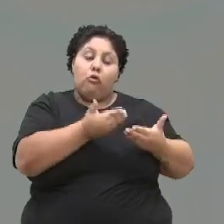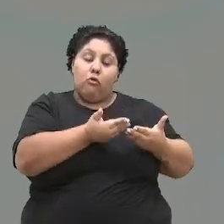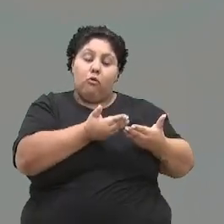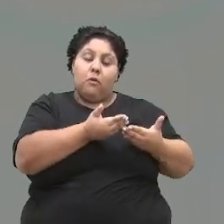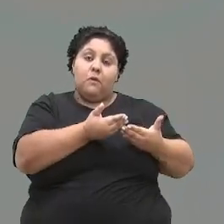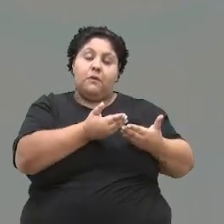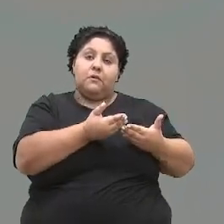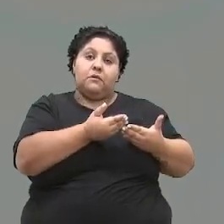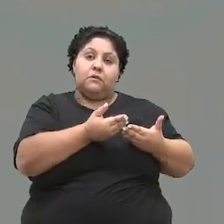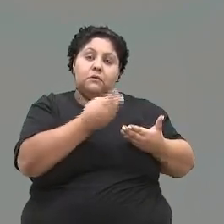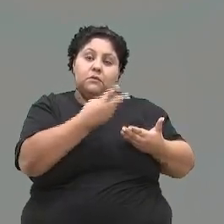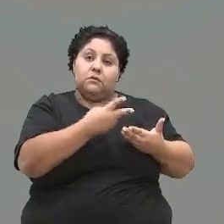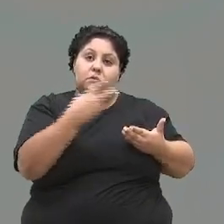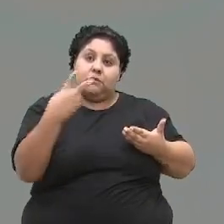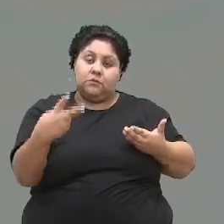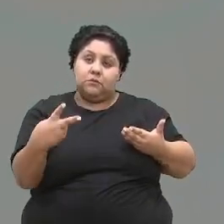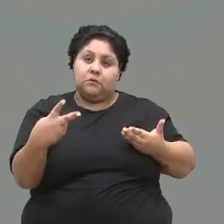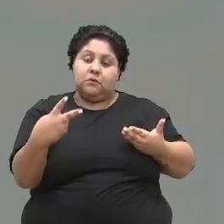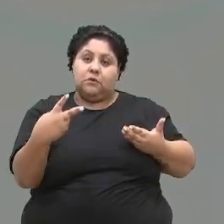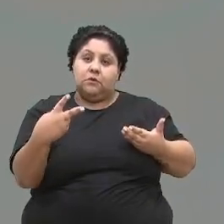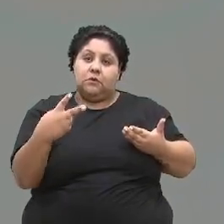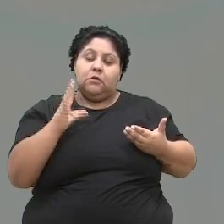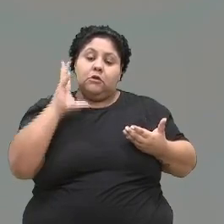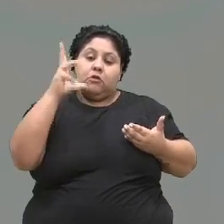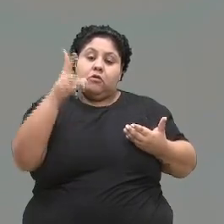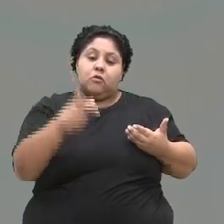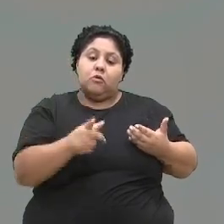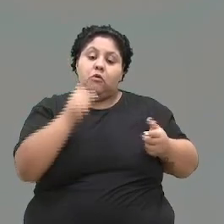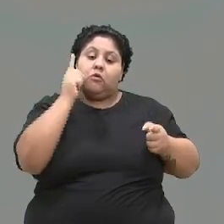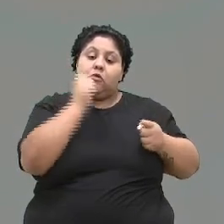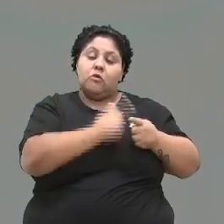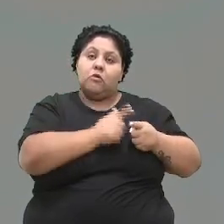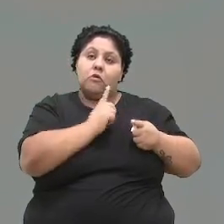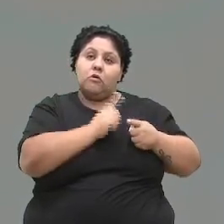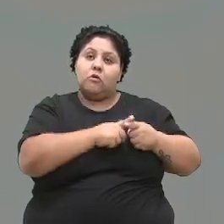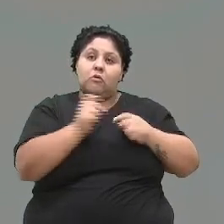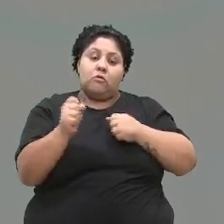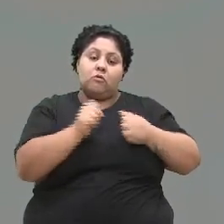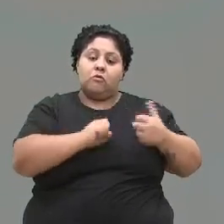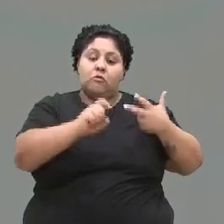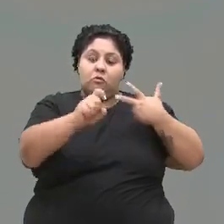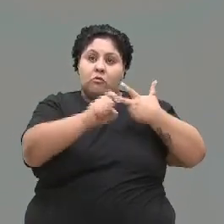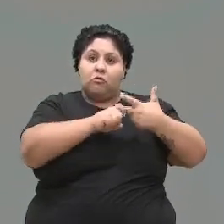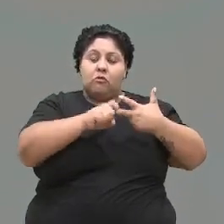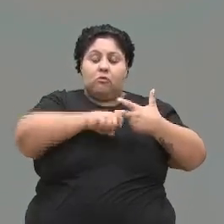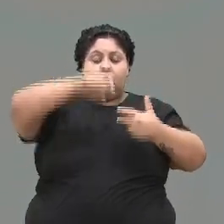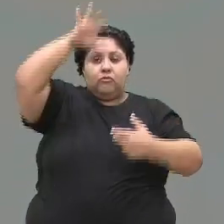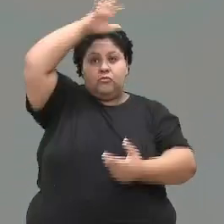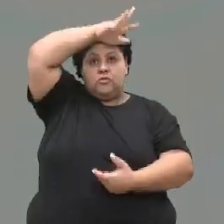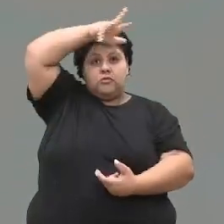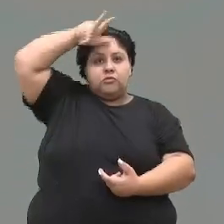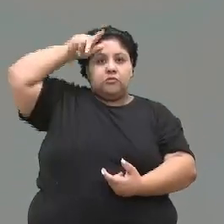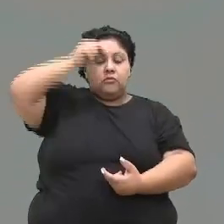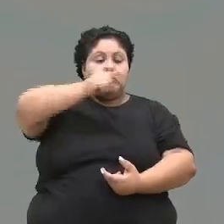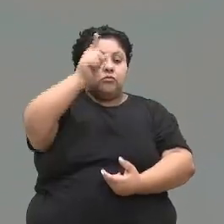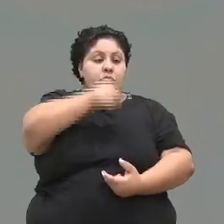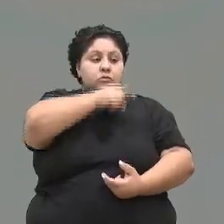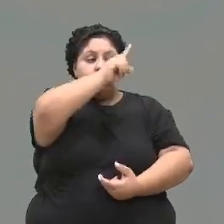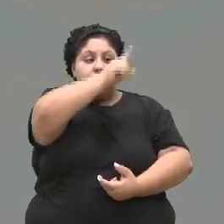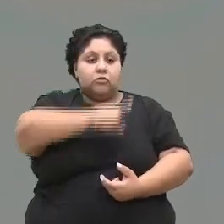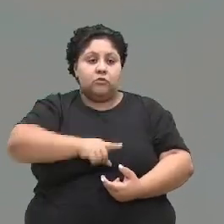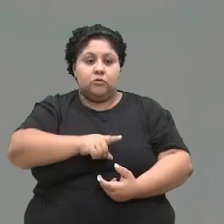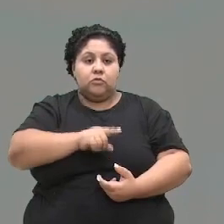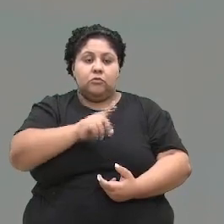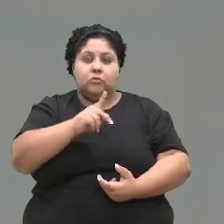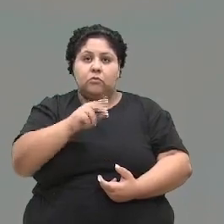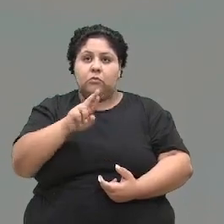serviço? 22. Quais os motivos que levaram o Poder Executivo Municipal a anular o pregão